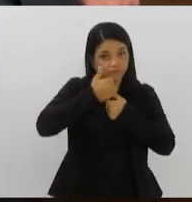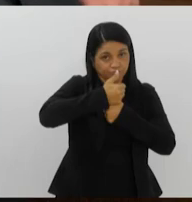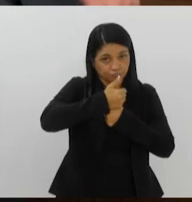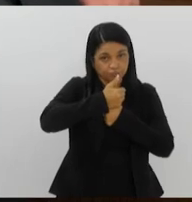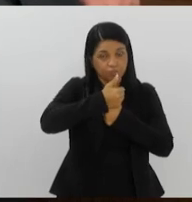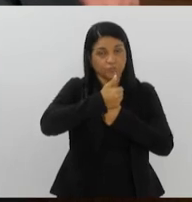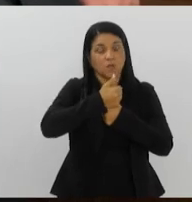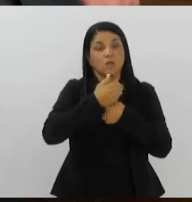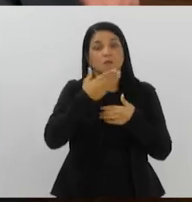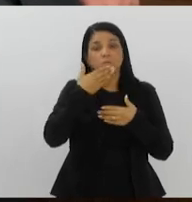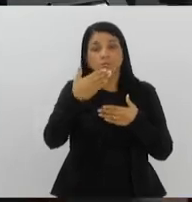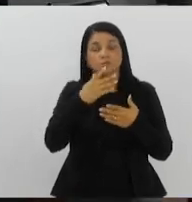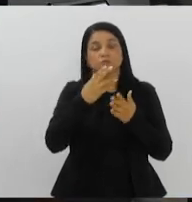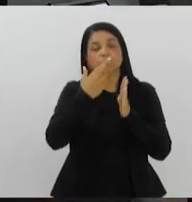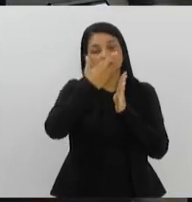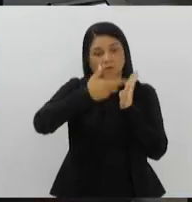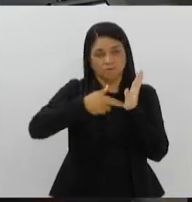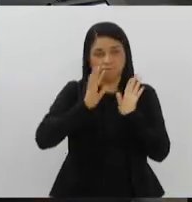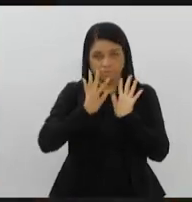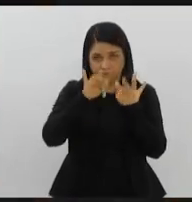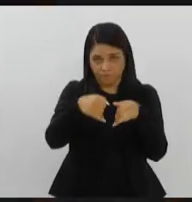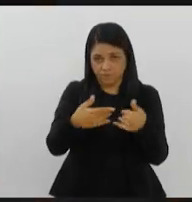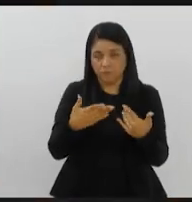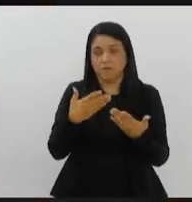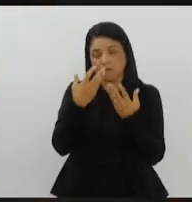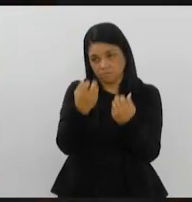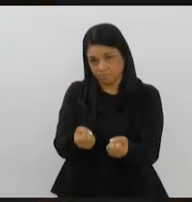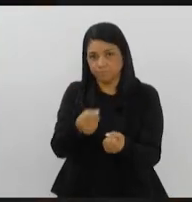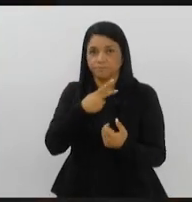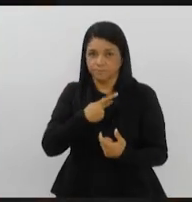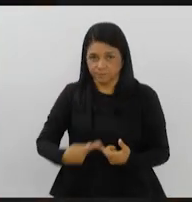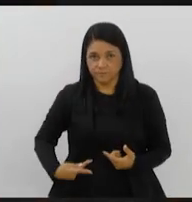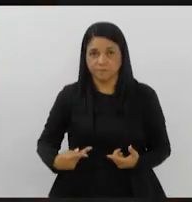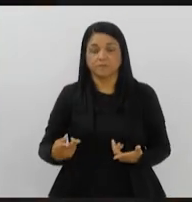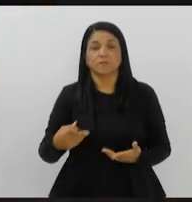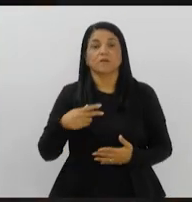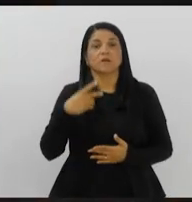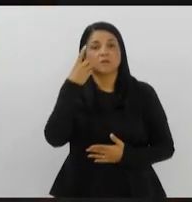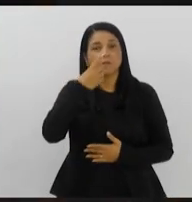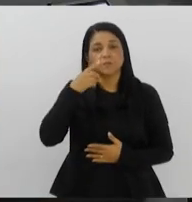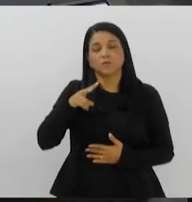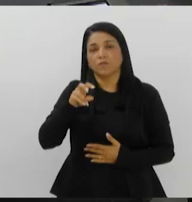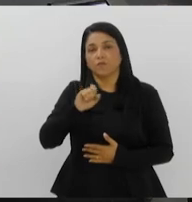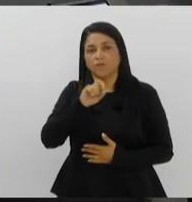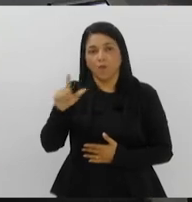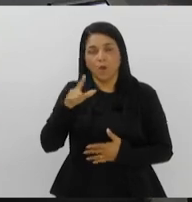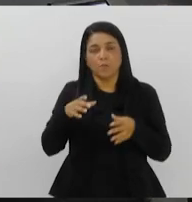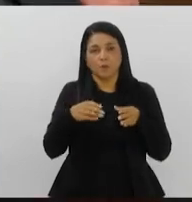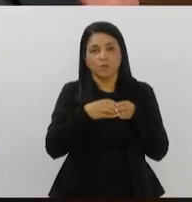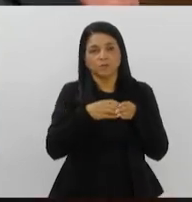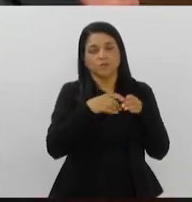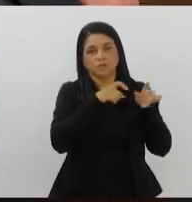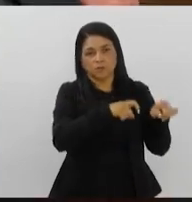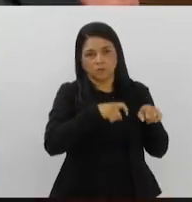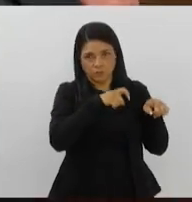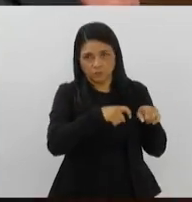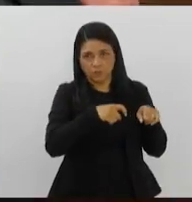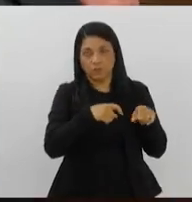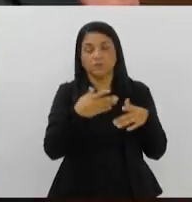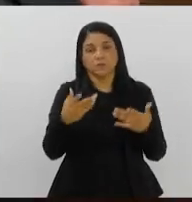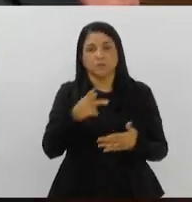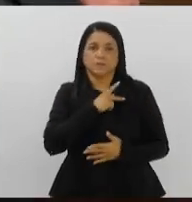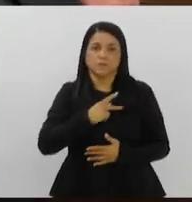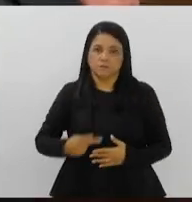pedindo forma final de redação. Presidente, defere o pedido de Vossa Excelência. Deputado Valdo Ceasa, pela Comissão de Agricultura. Senhora